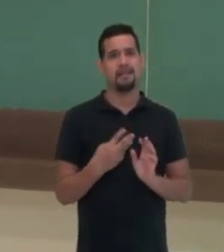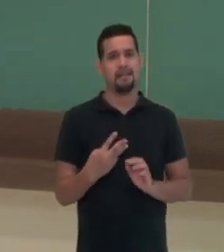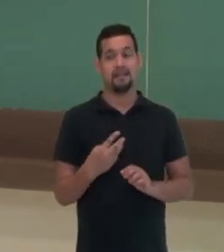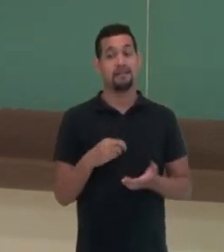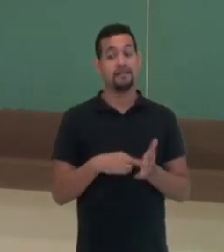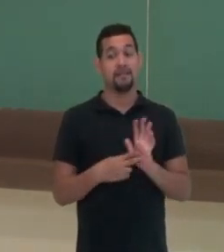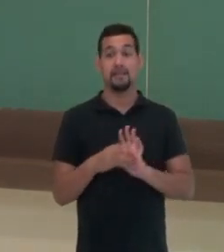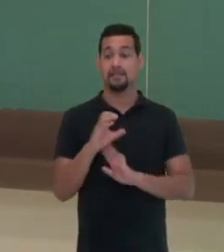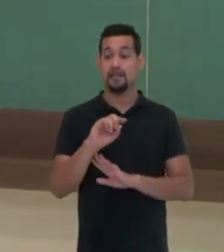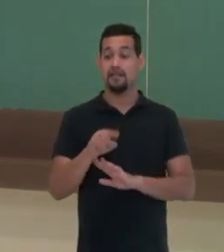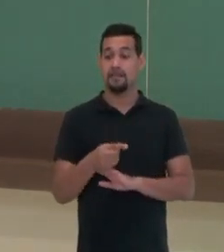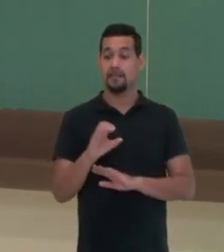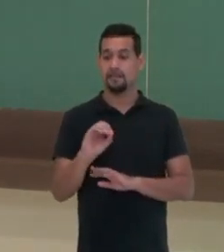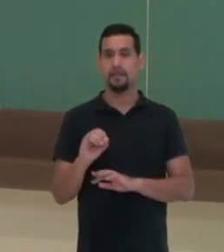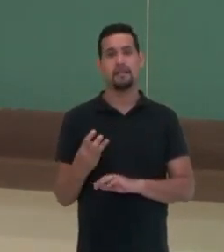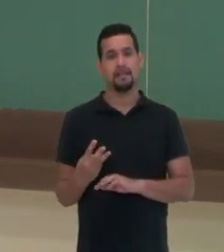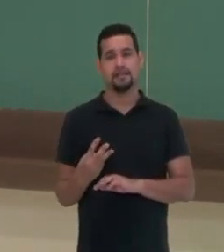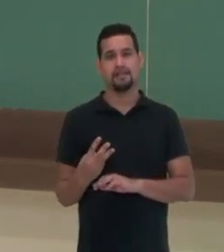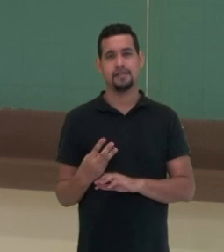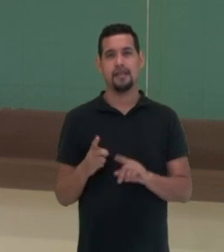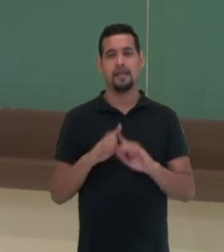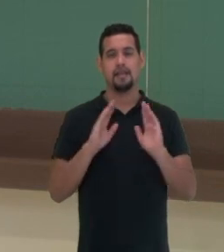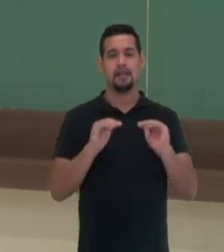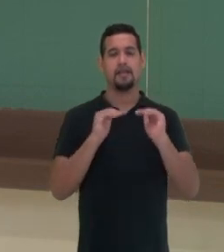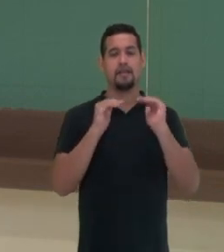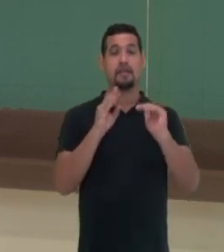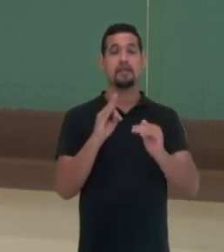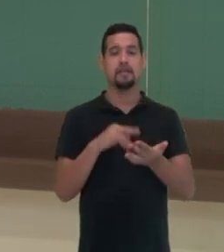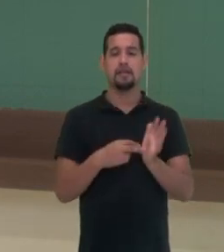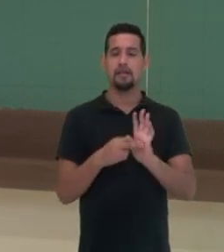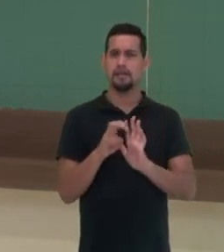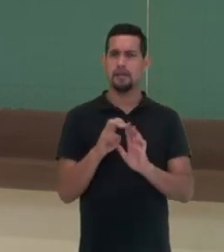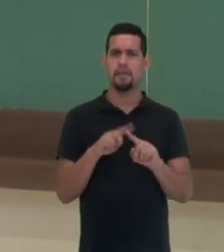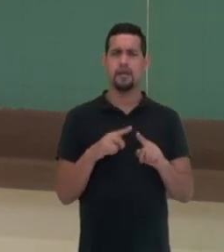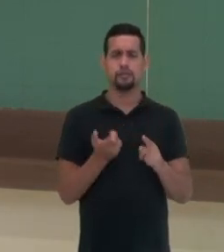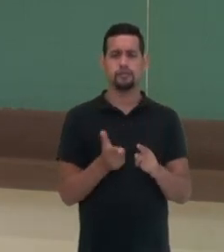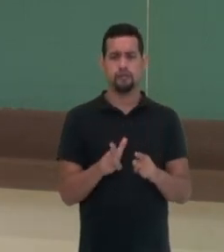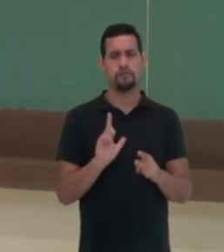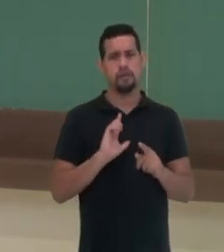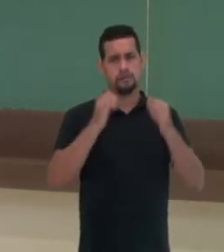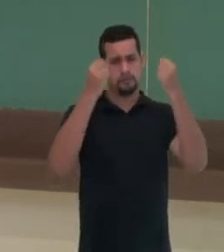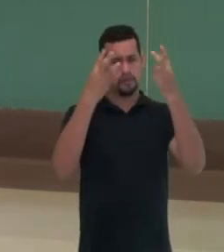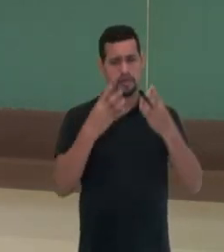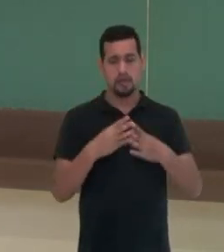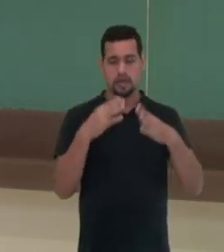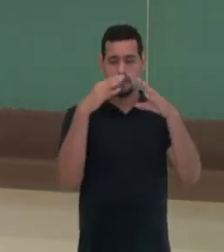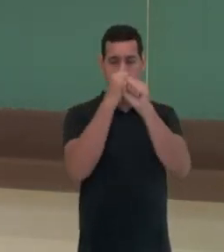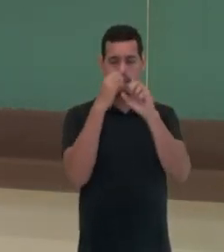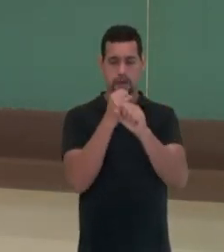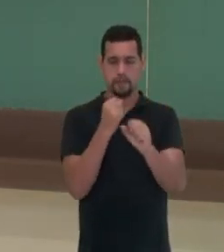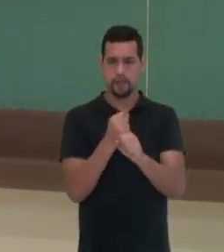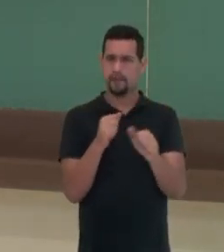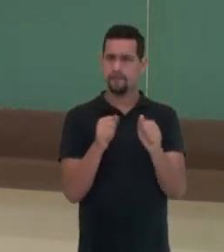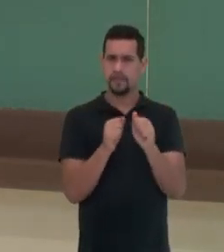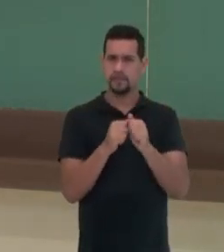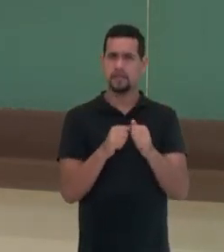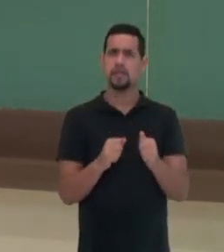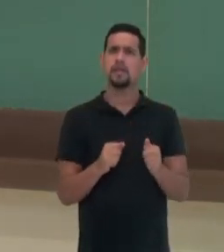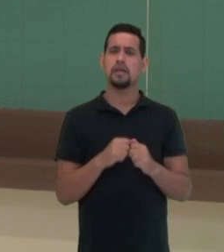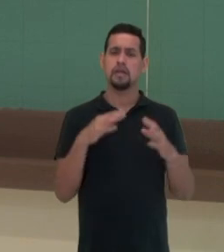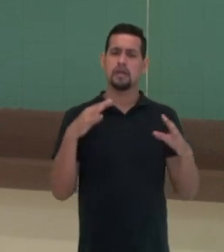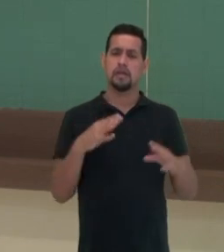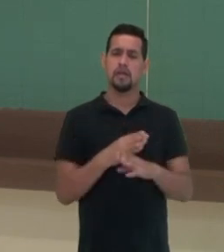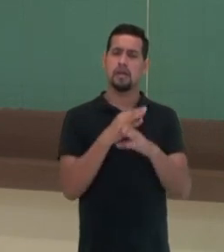é 0,03, elevado ao tempo, que é 5. Então, de novo, como eu te falei, usa a calculadora para fazer essa potência,